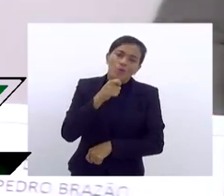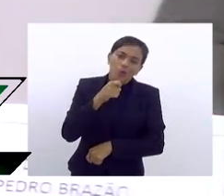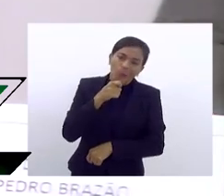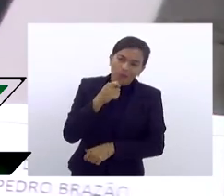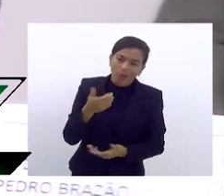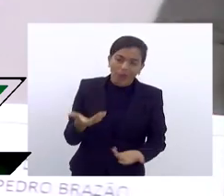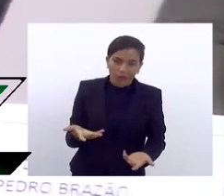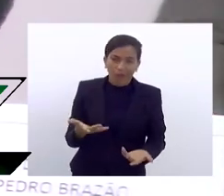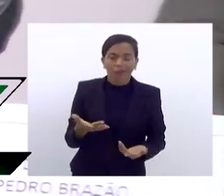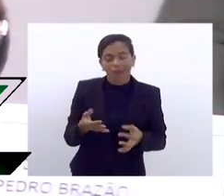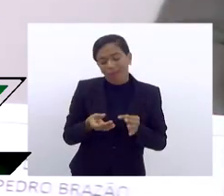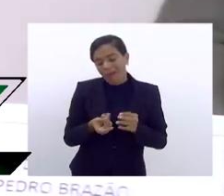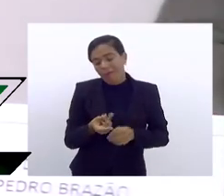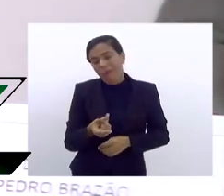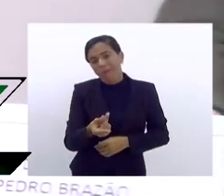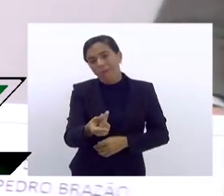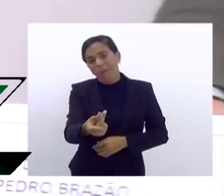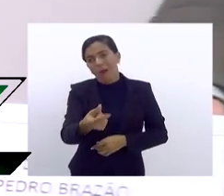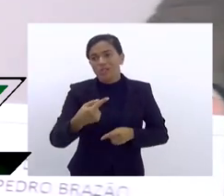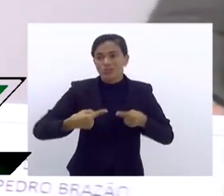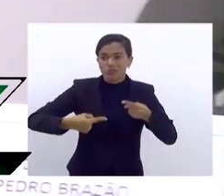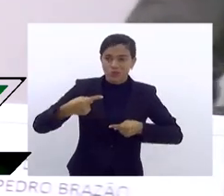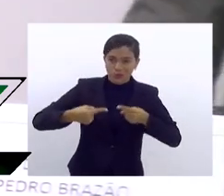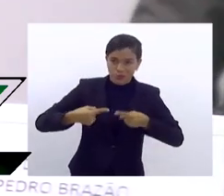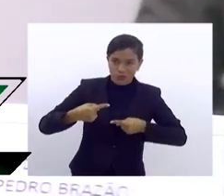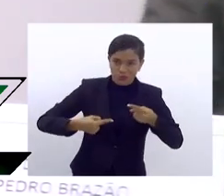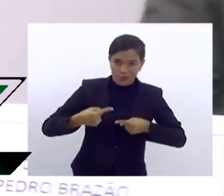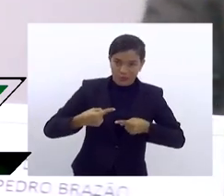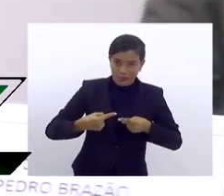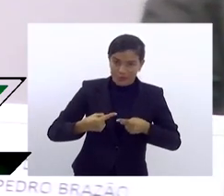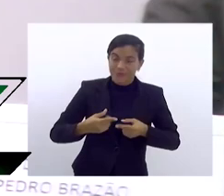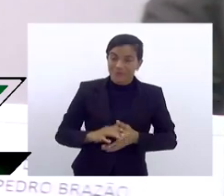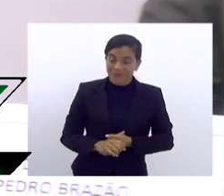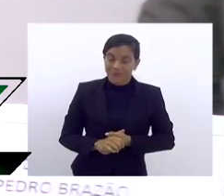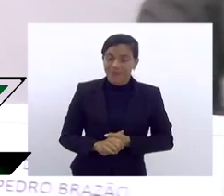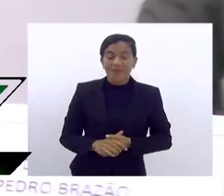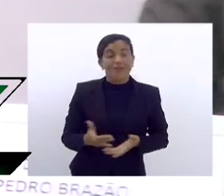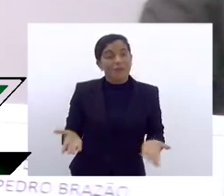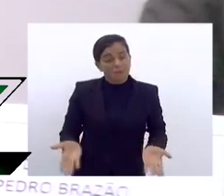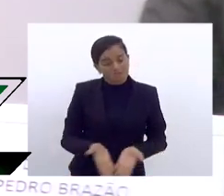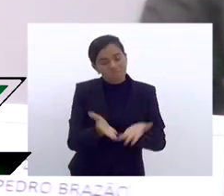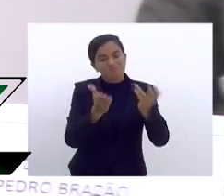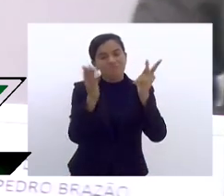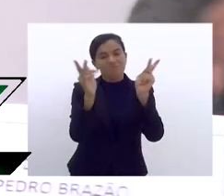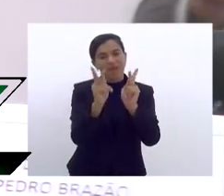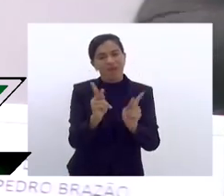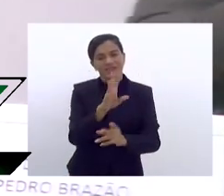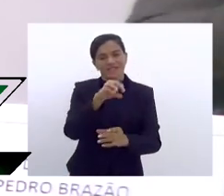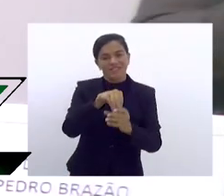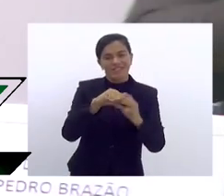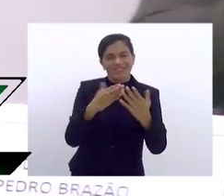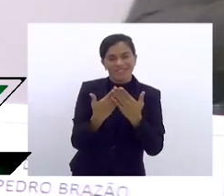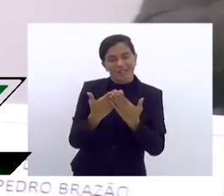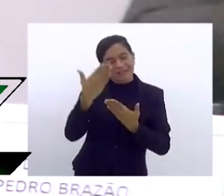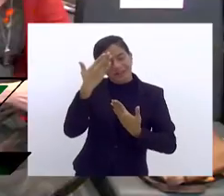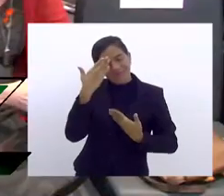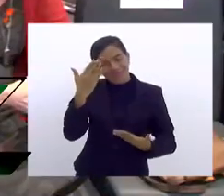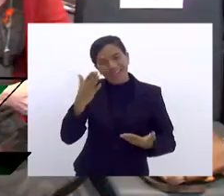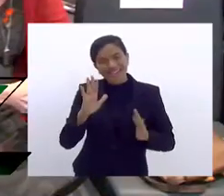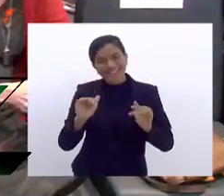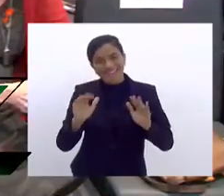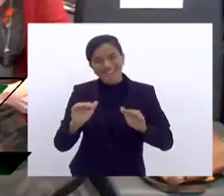por longo tempo discutido esse assunto e promova a paz nas nossas escolas muito obrigado